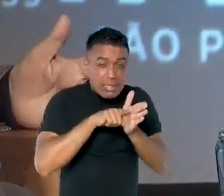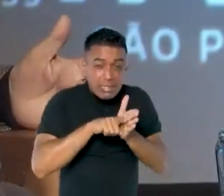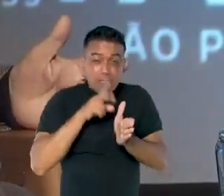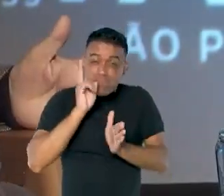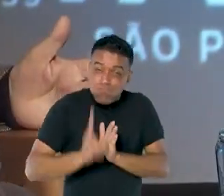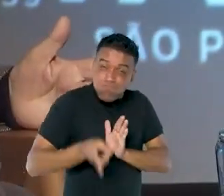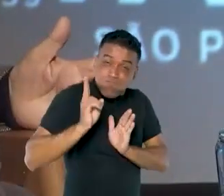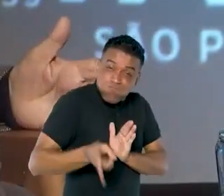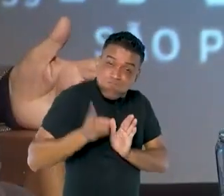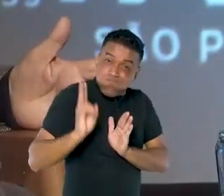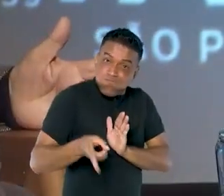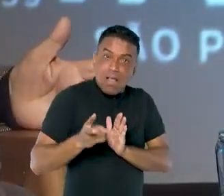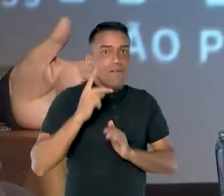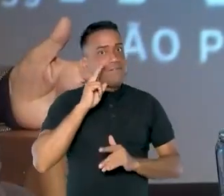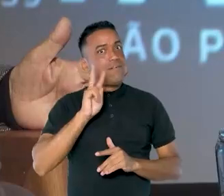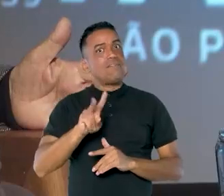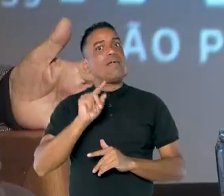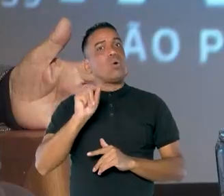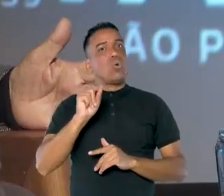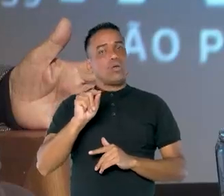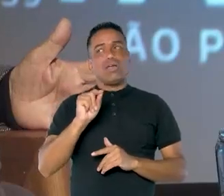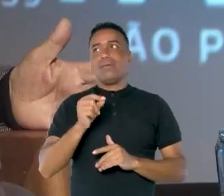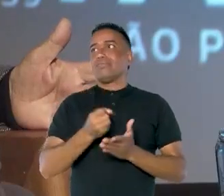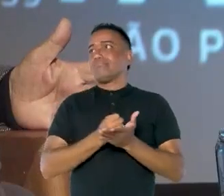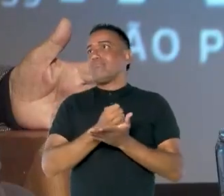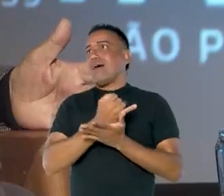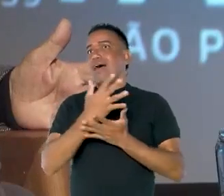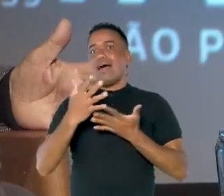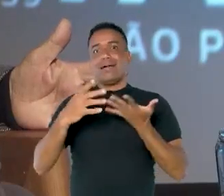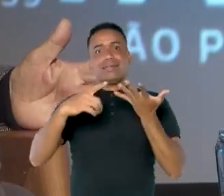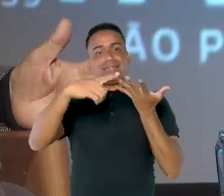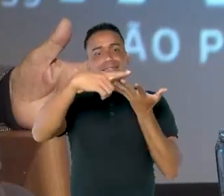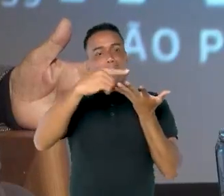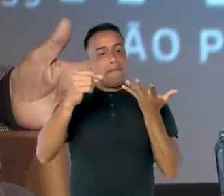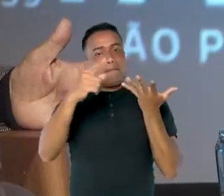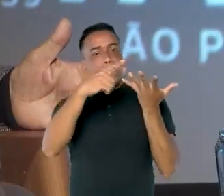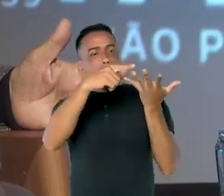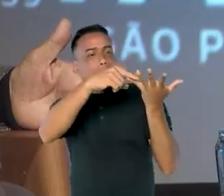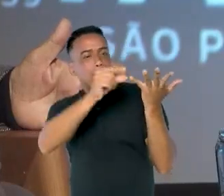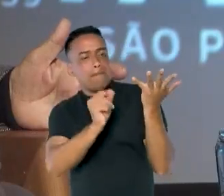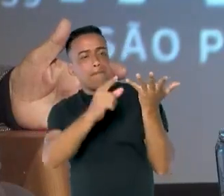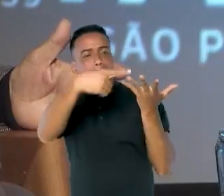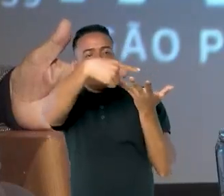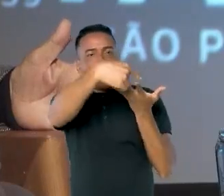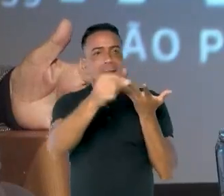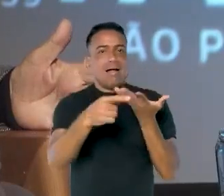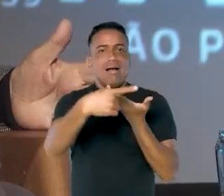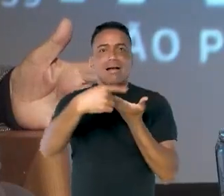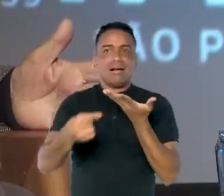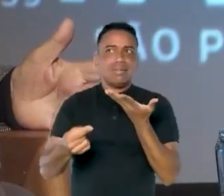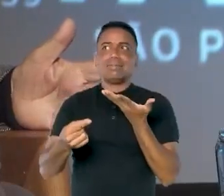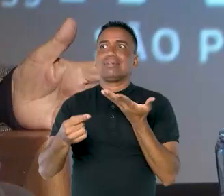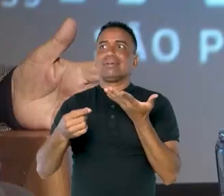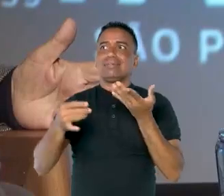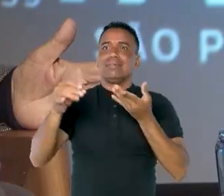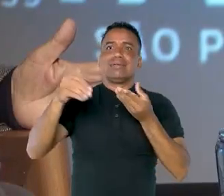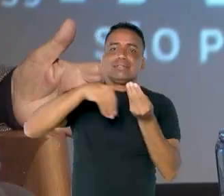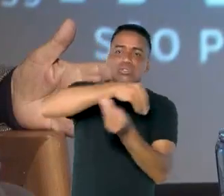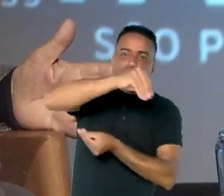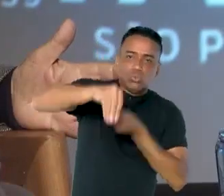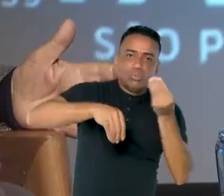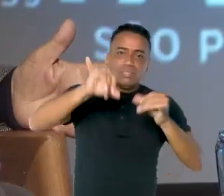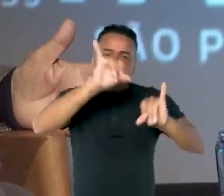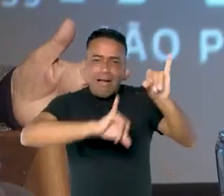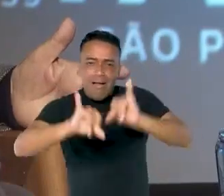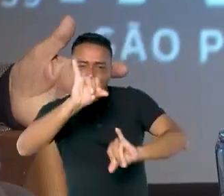vai ver que muitas plantas, muitos princípios ativos podem ser desenvolvidos